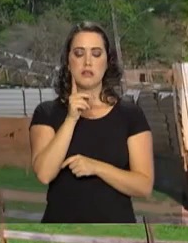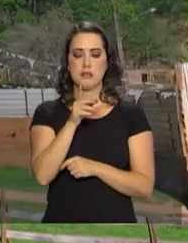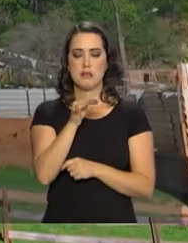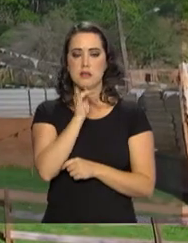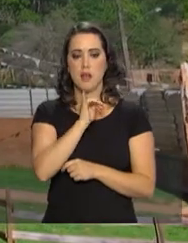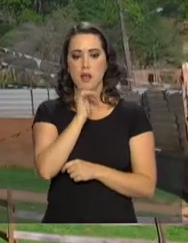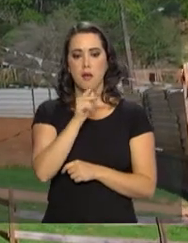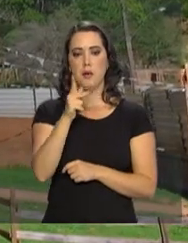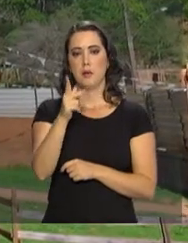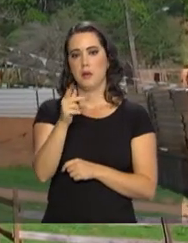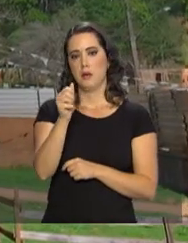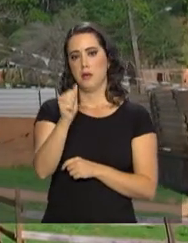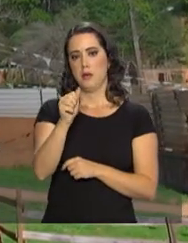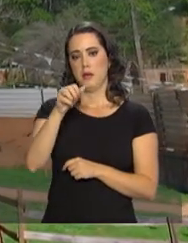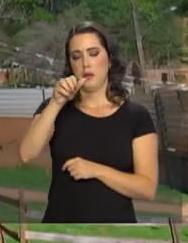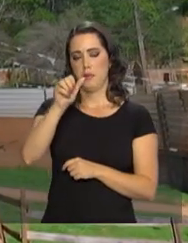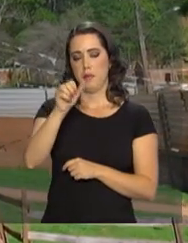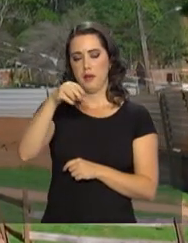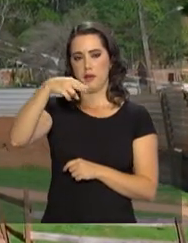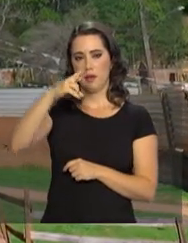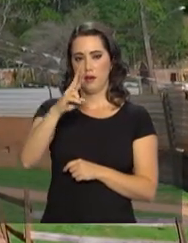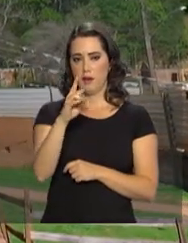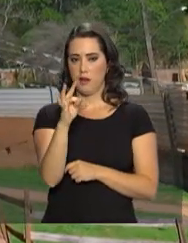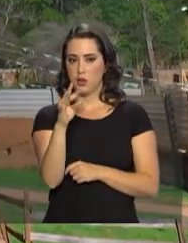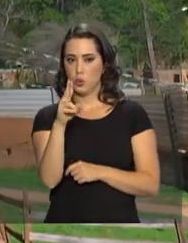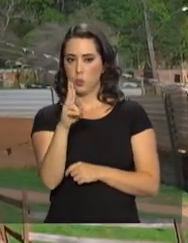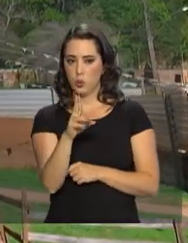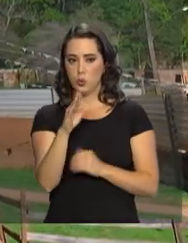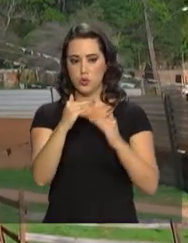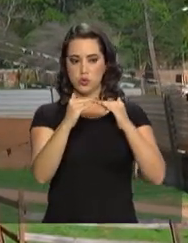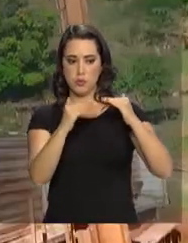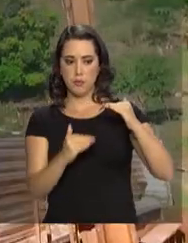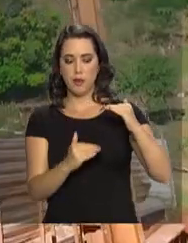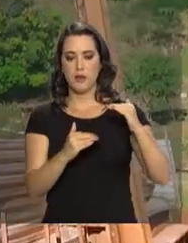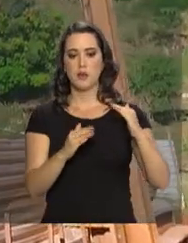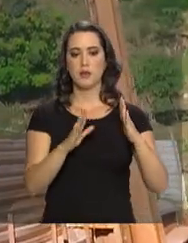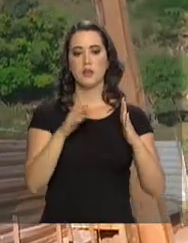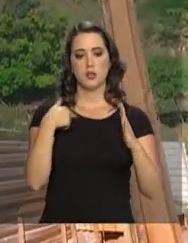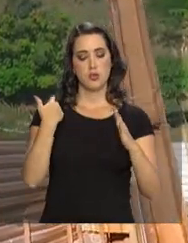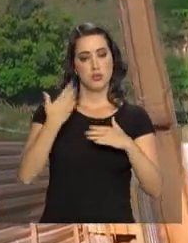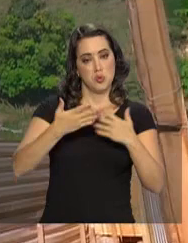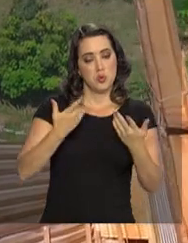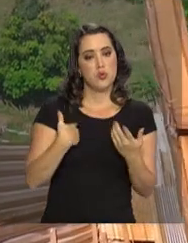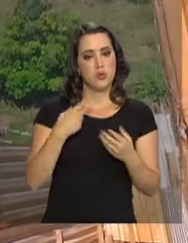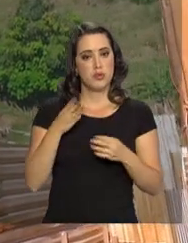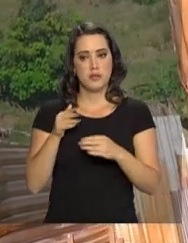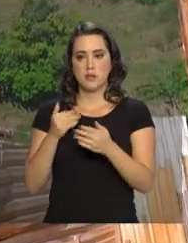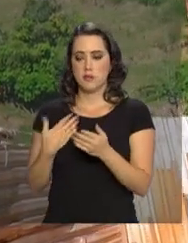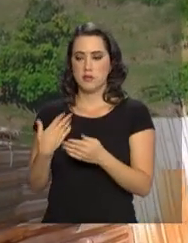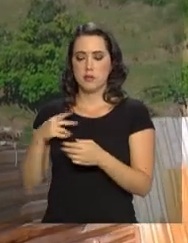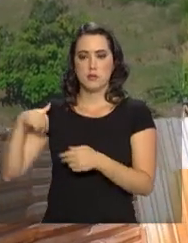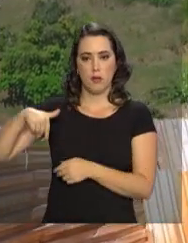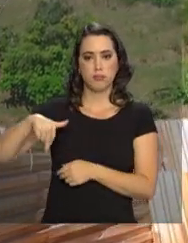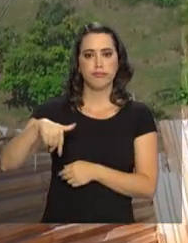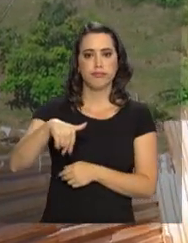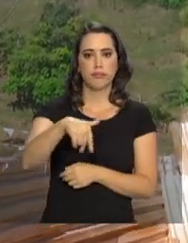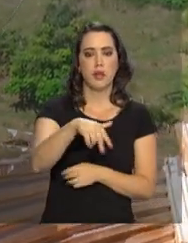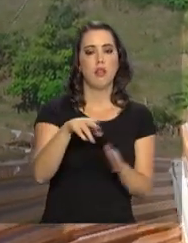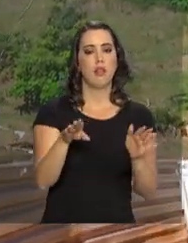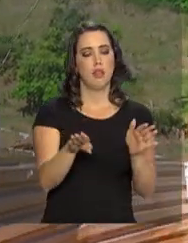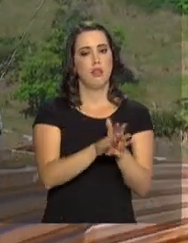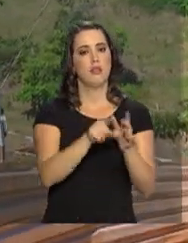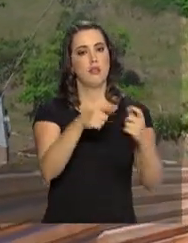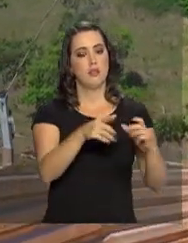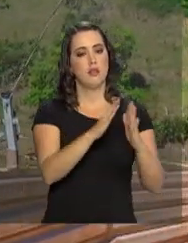é utilizado. A comunidade Paracatu de Baixo, nos seus rituais tradicionais, eles se dirigem, se deslocam de Mariana até